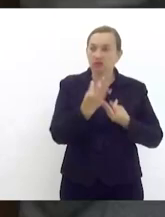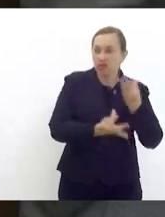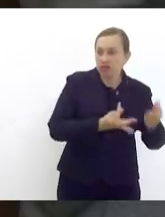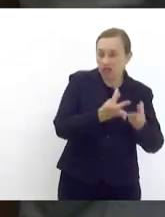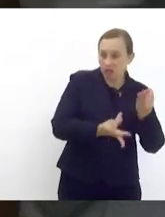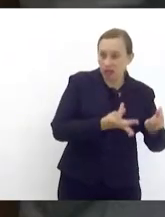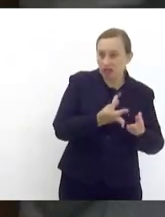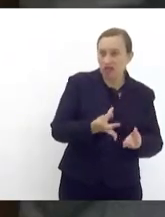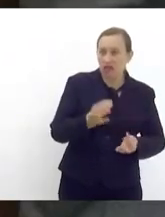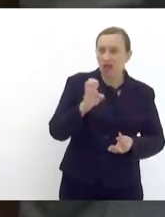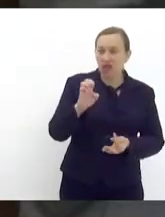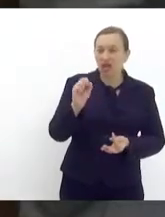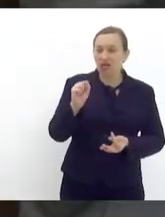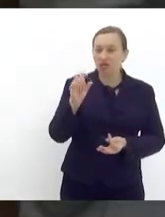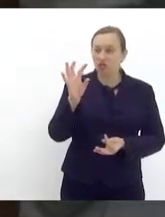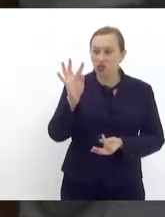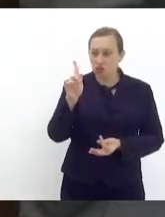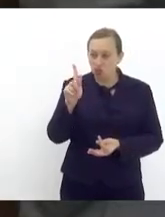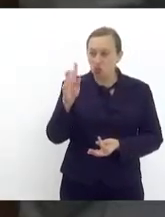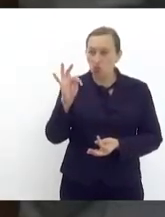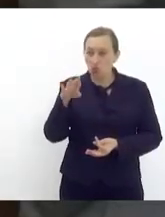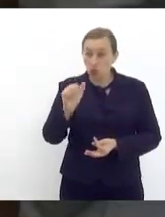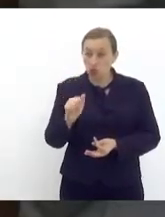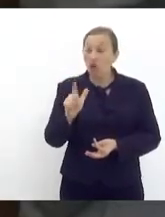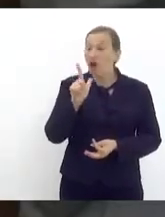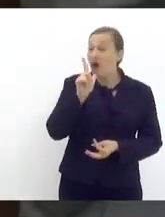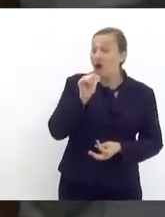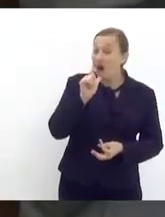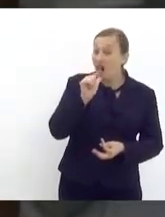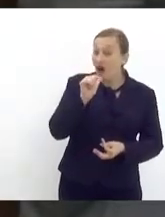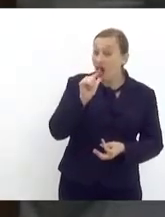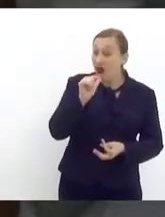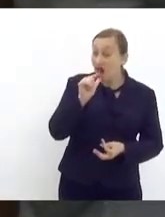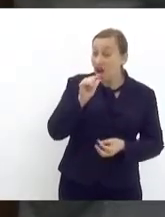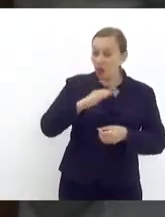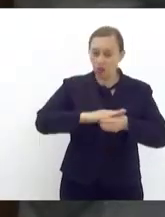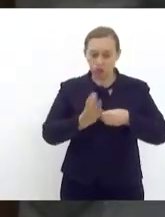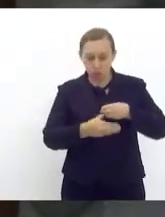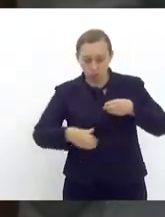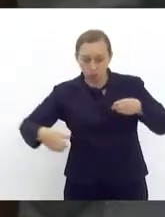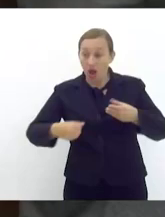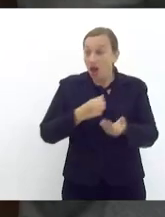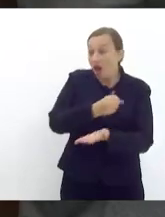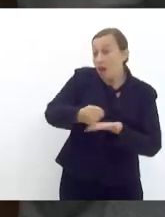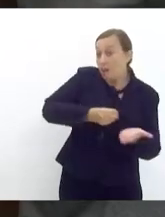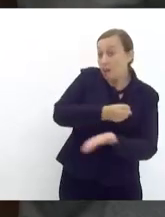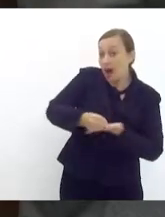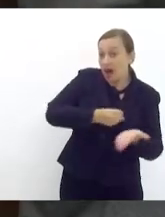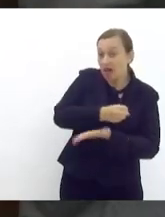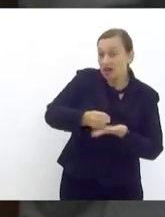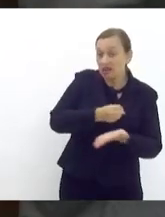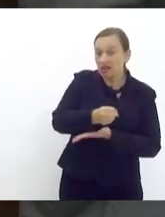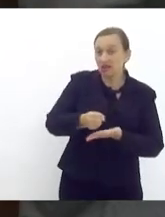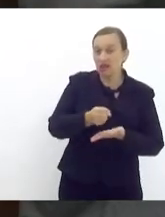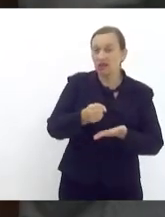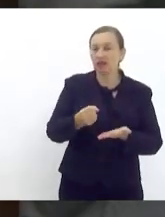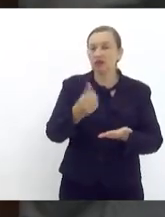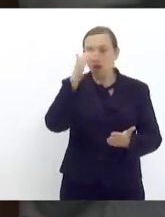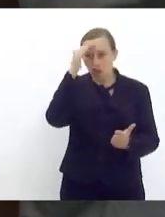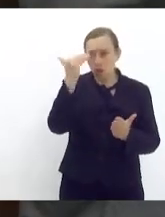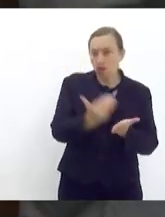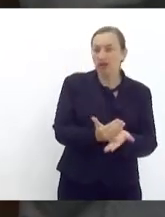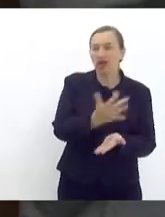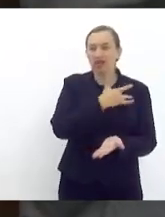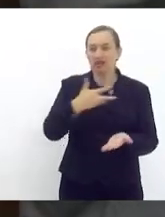esgoto. Vale lembrar que água e esgoto são requisitos básicos para o cumprimento da saúde de